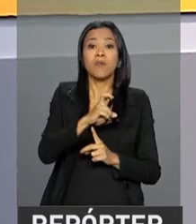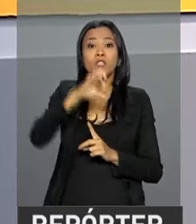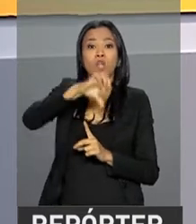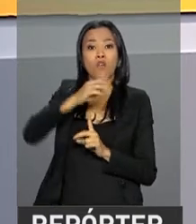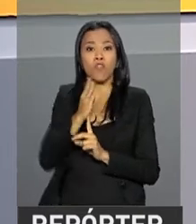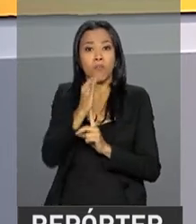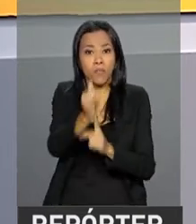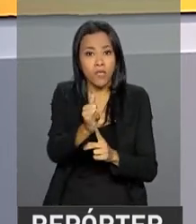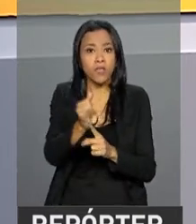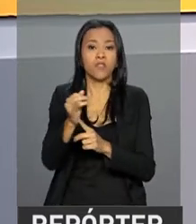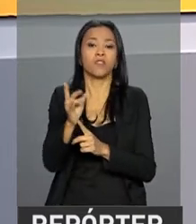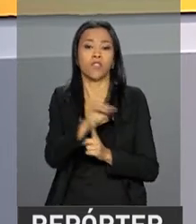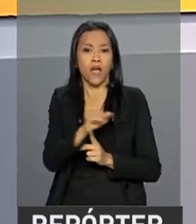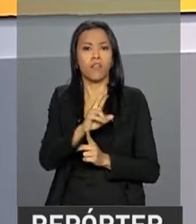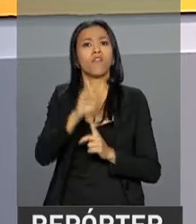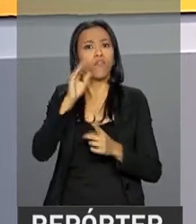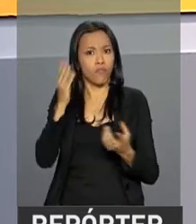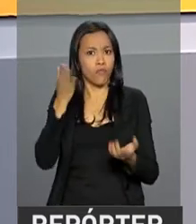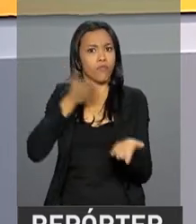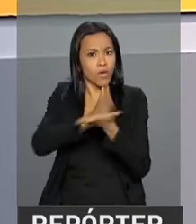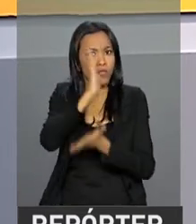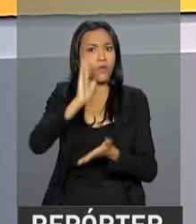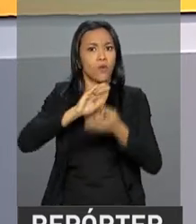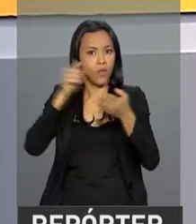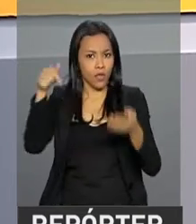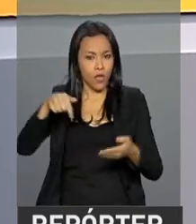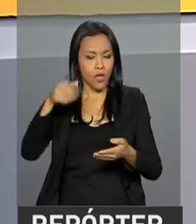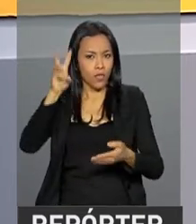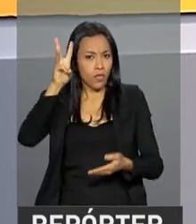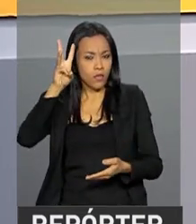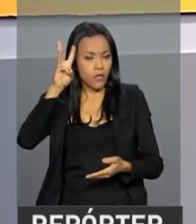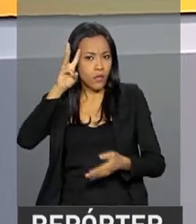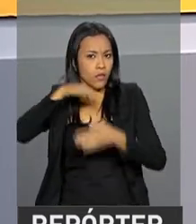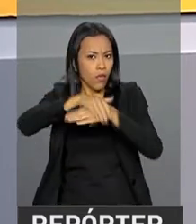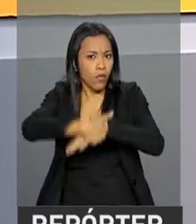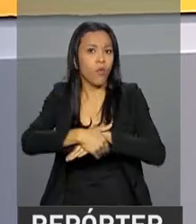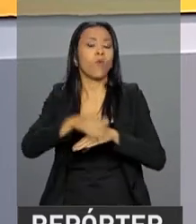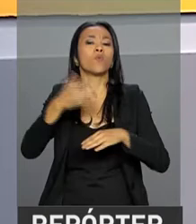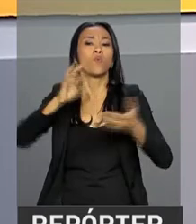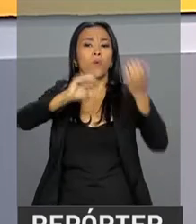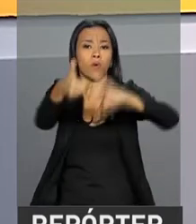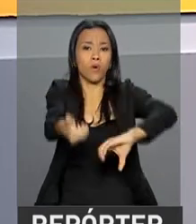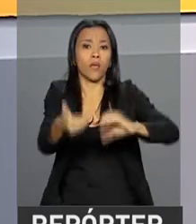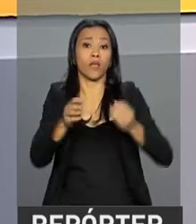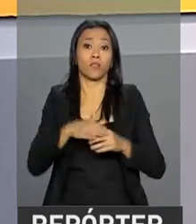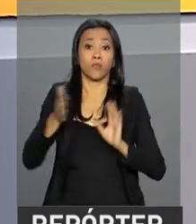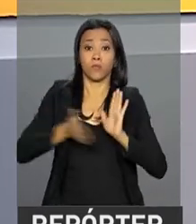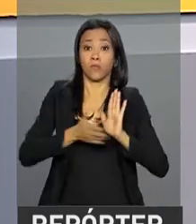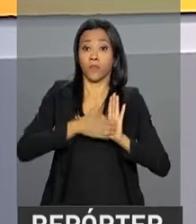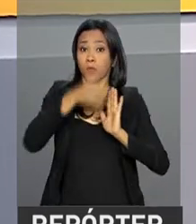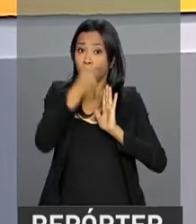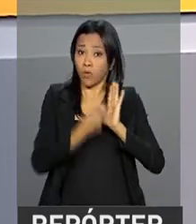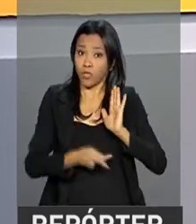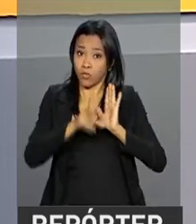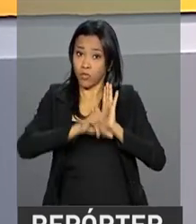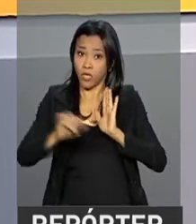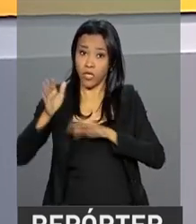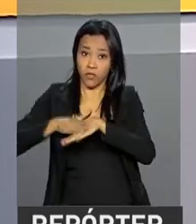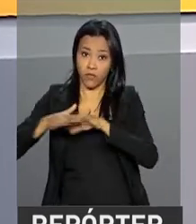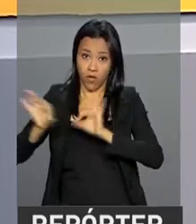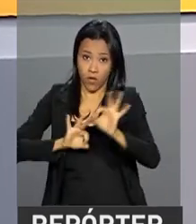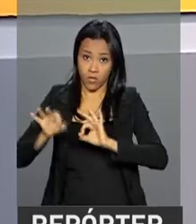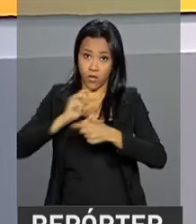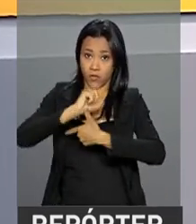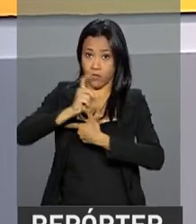aprovada na noite desta terça feira pelo congresso nacional o projeto de lei de autoria do poder executivo segue agora